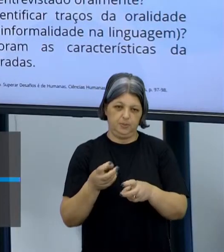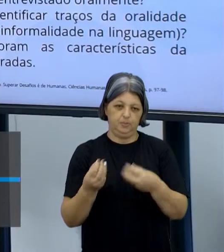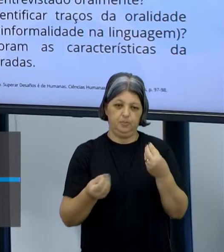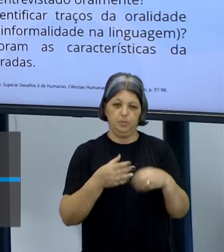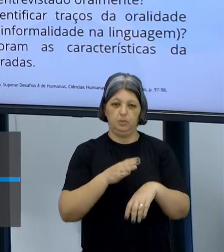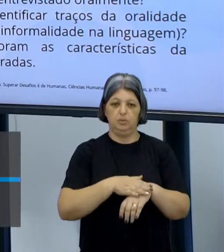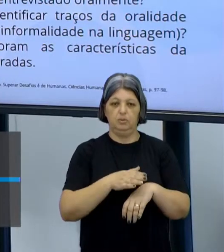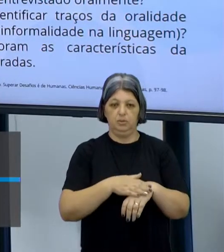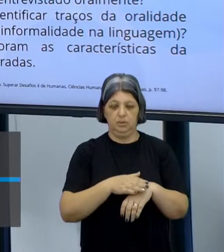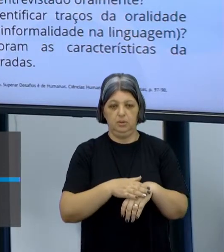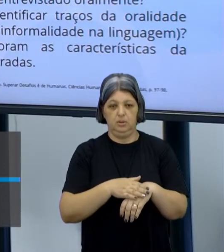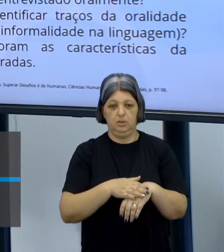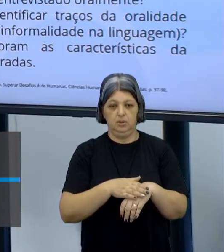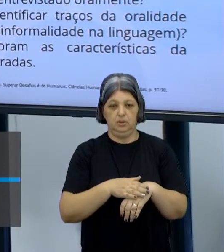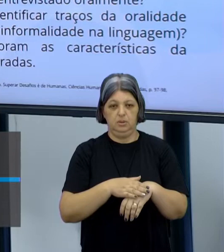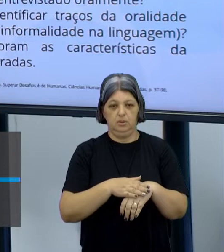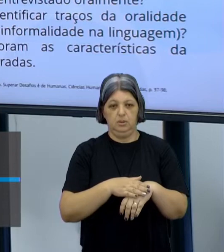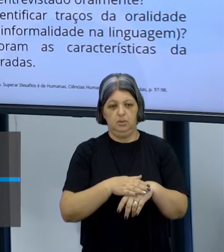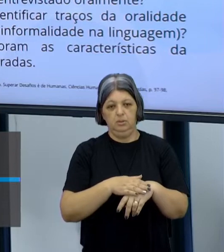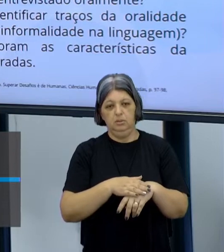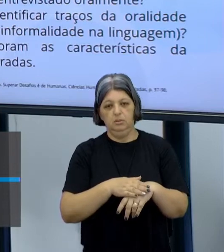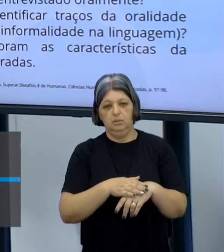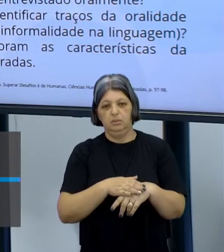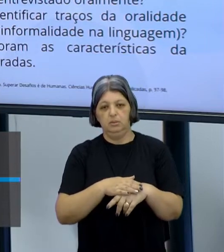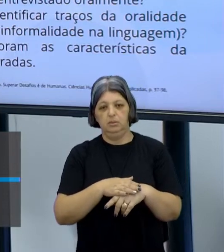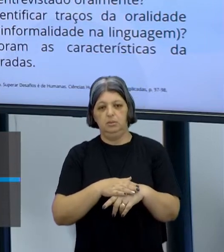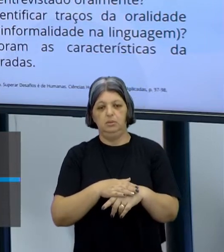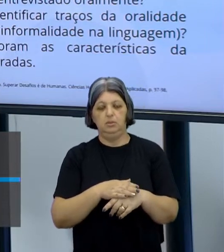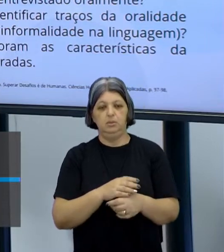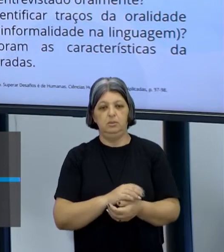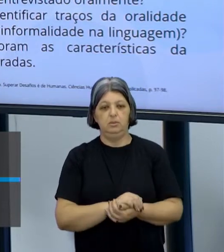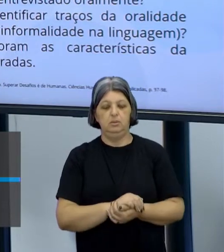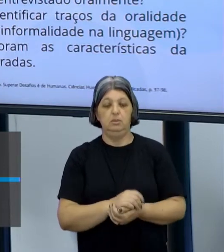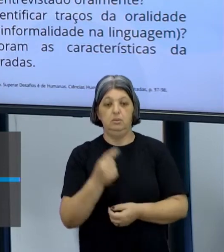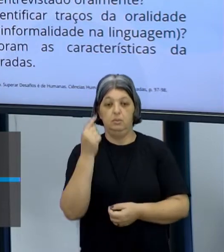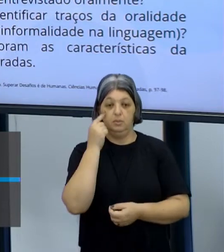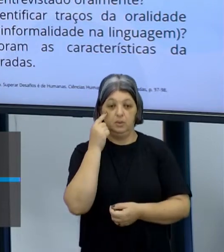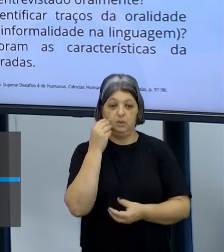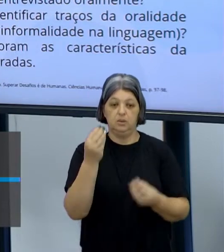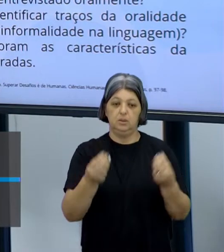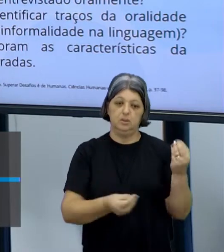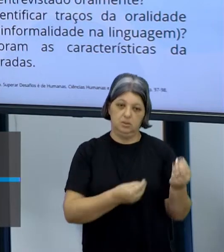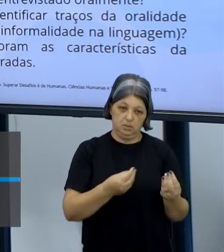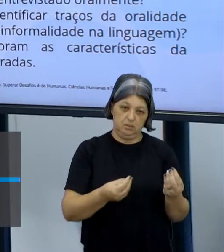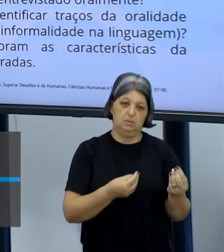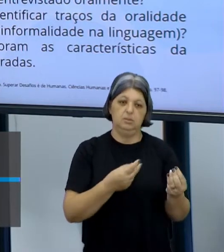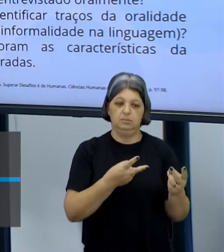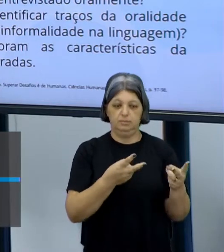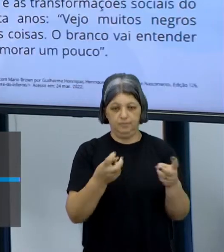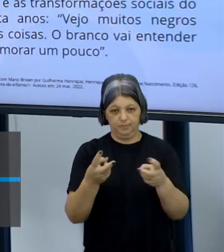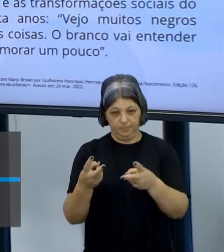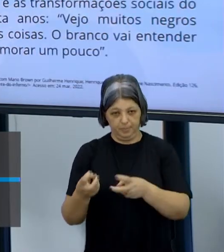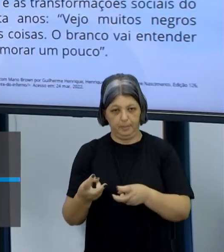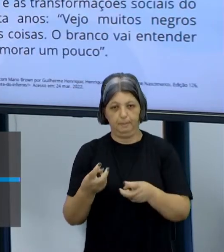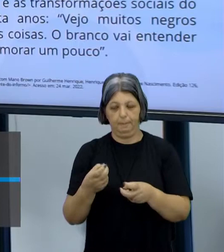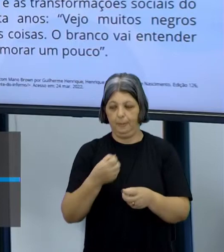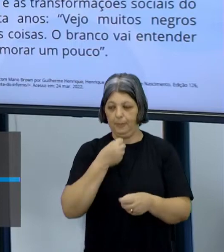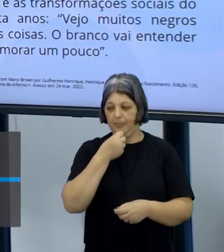aí as observações, tá bom? Pensando em como farão as observações das entrevistas,